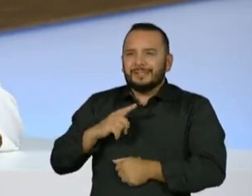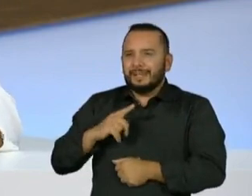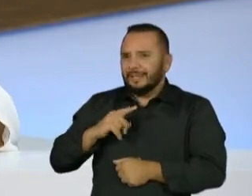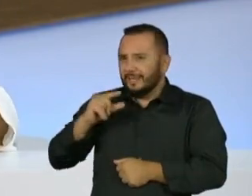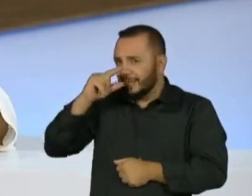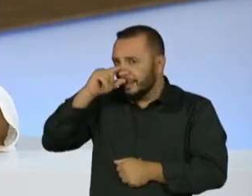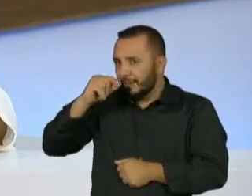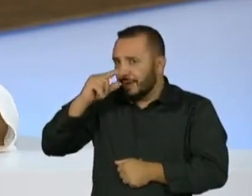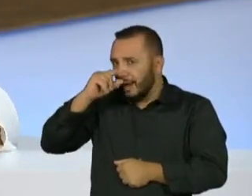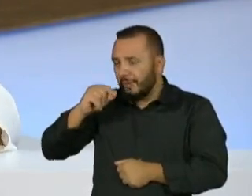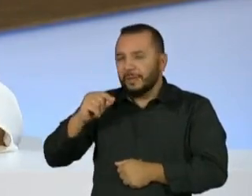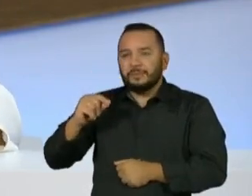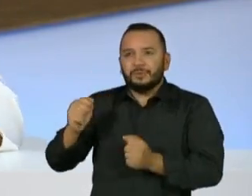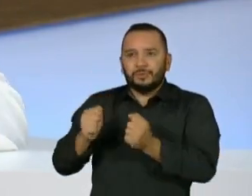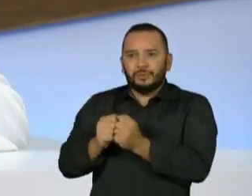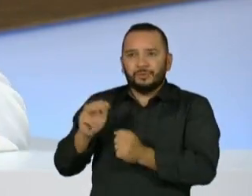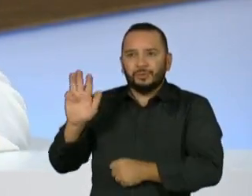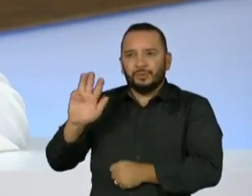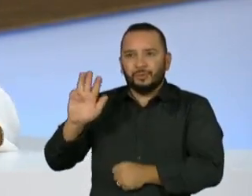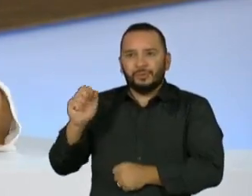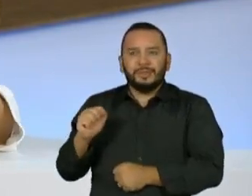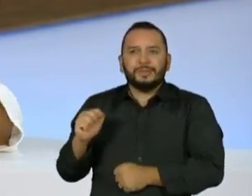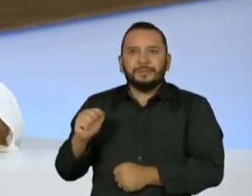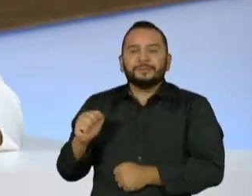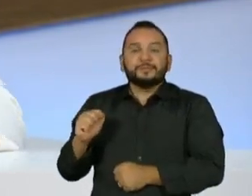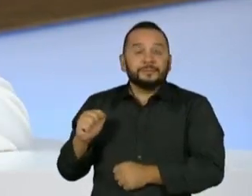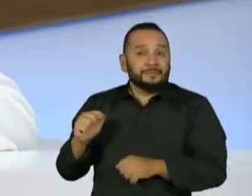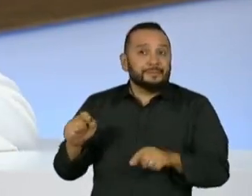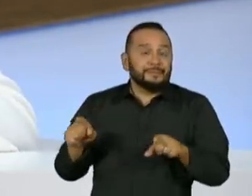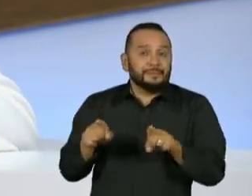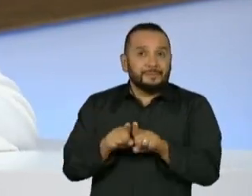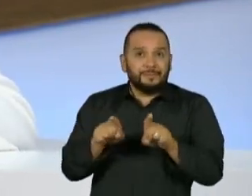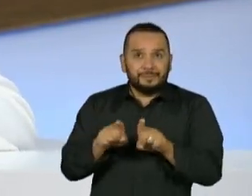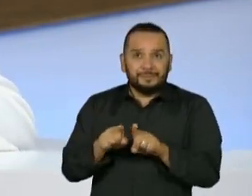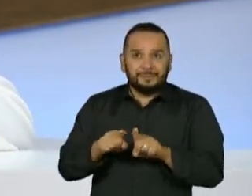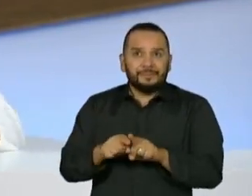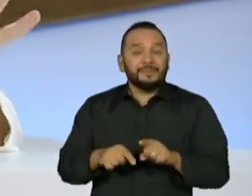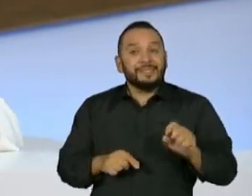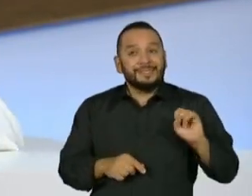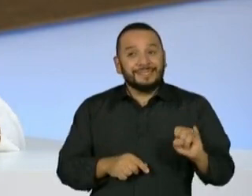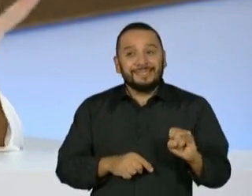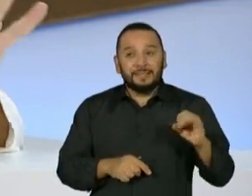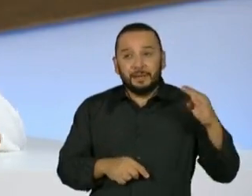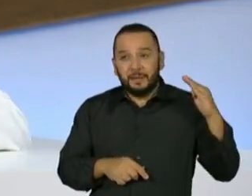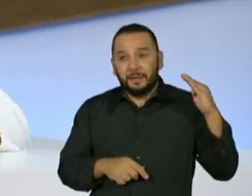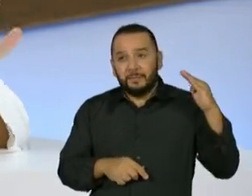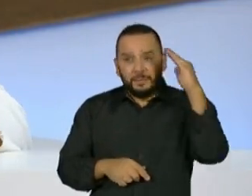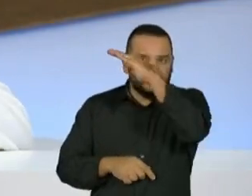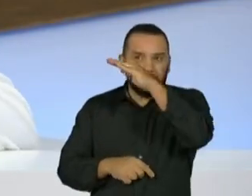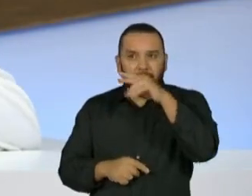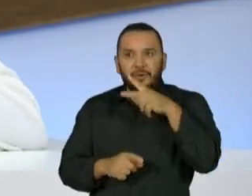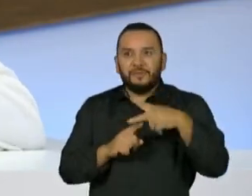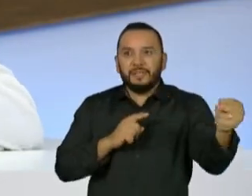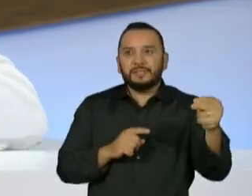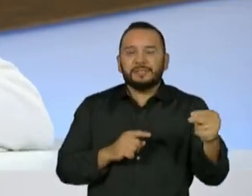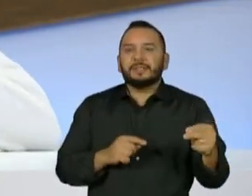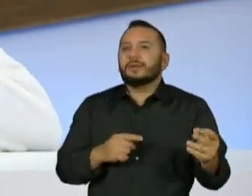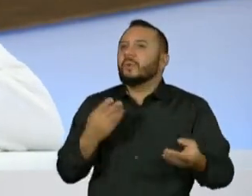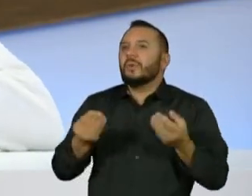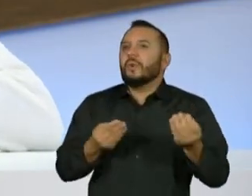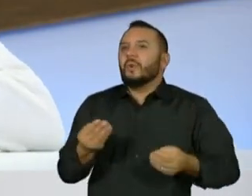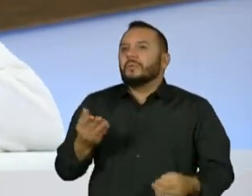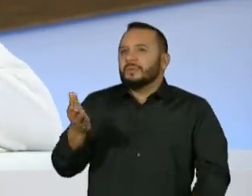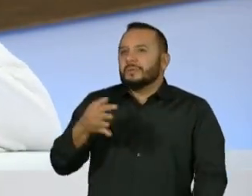Lula-Alckmin? E o que esperar de um segundo eventual governo Bolsonaro? Que cenários o senhor vê